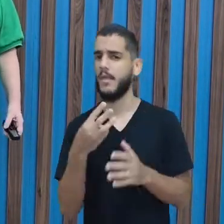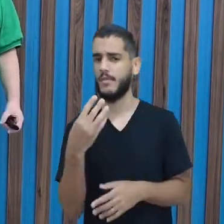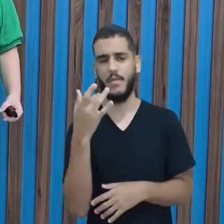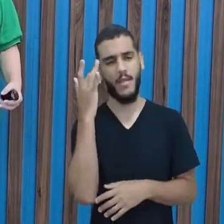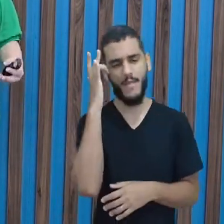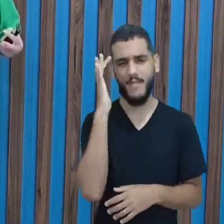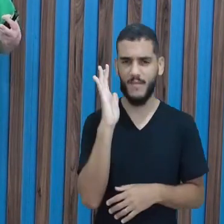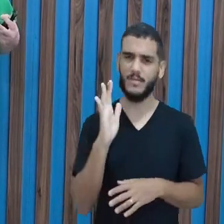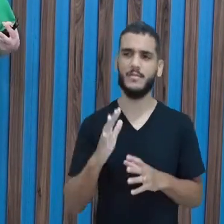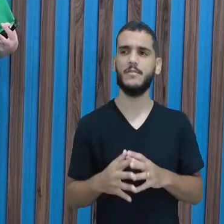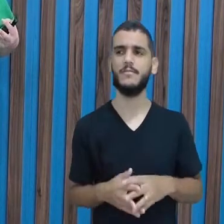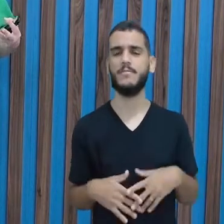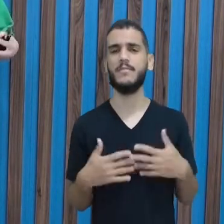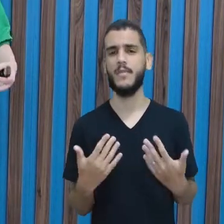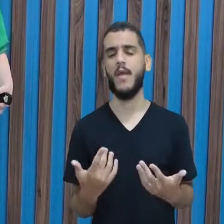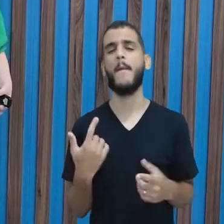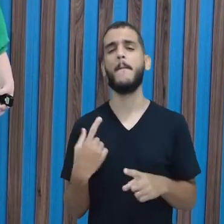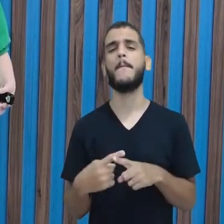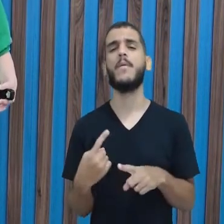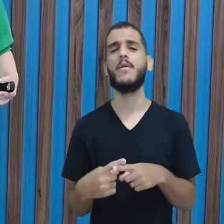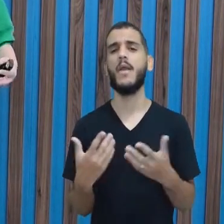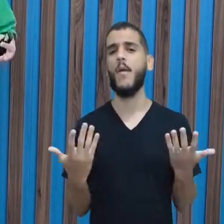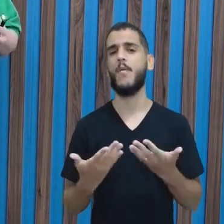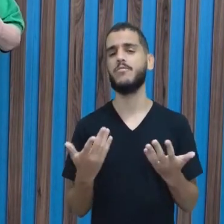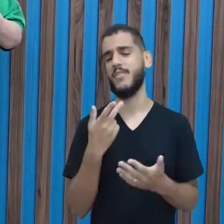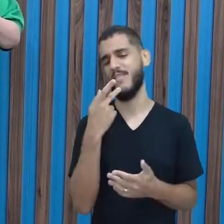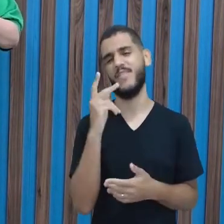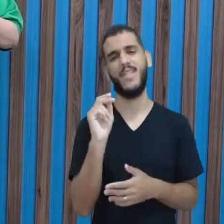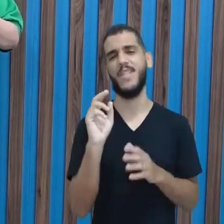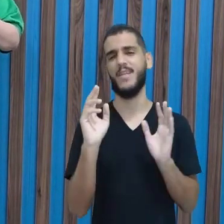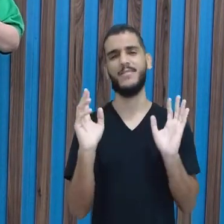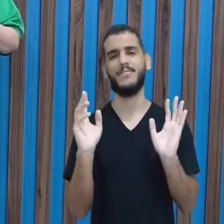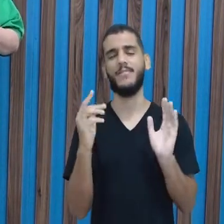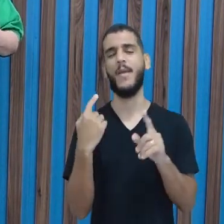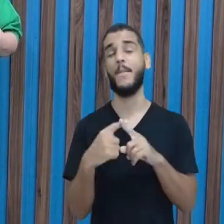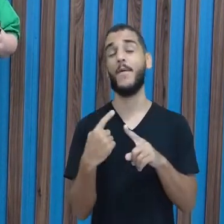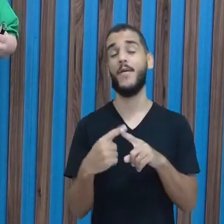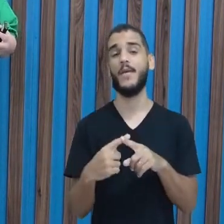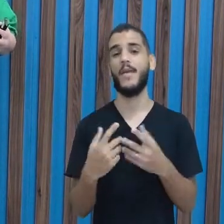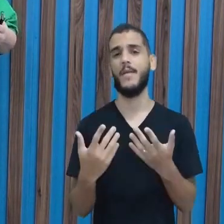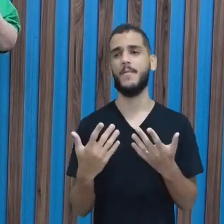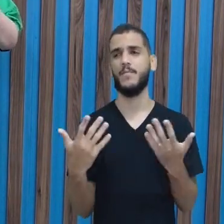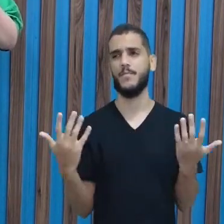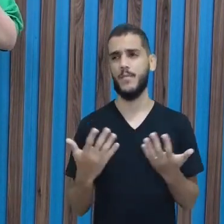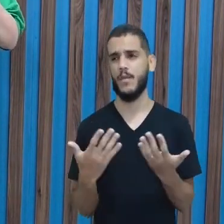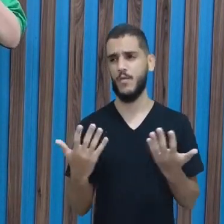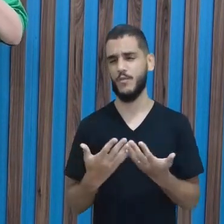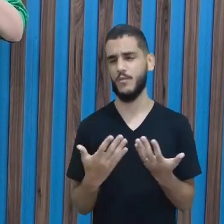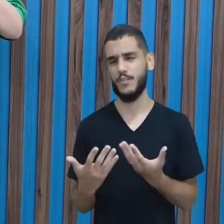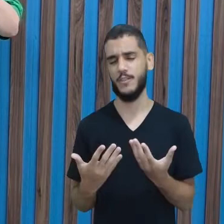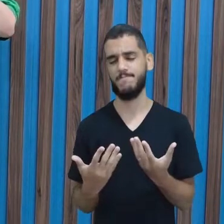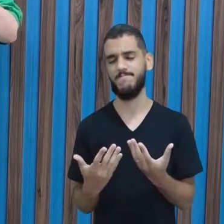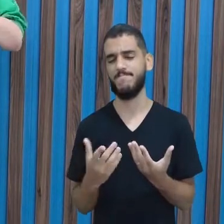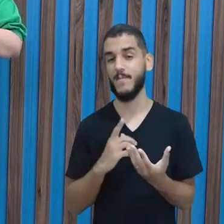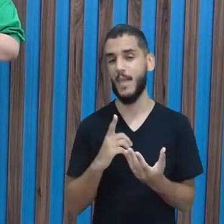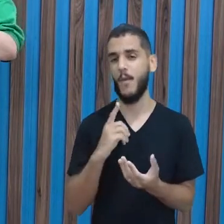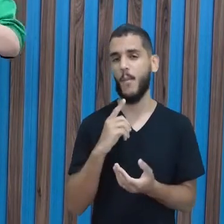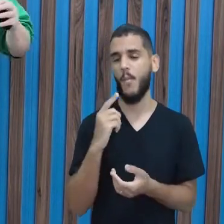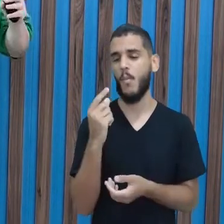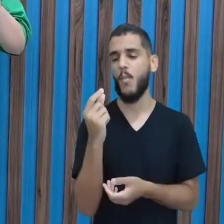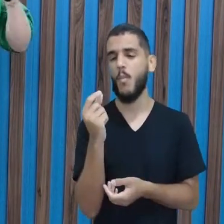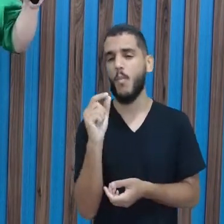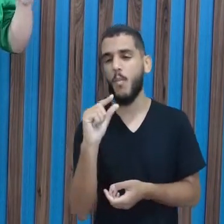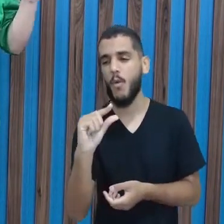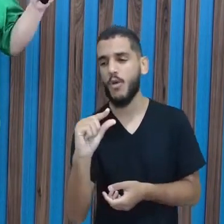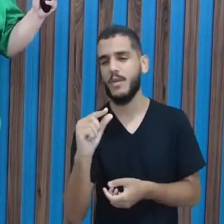facilidade. Por que eu não vou falar dela? Porque a gente está trabalhando assim, eu vou dando, é como se eu desse um pouquinho de